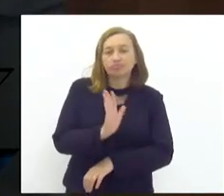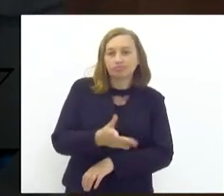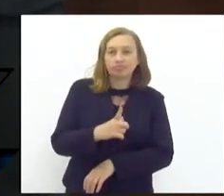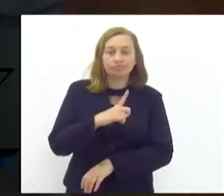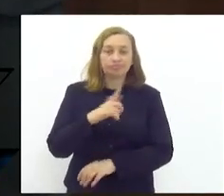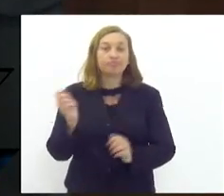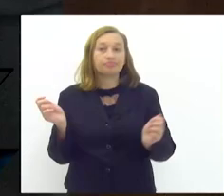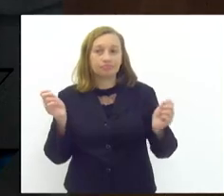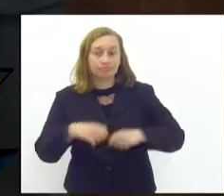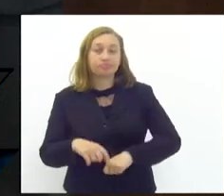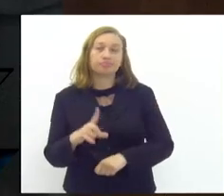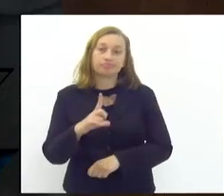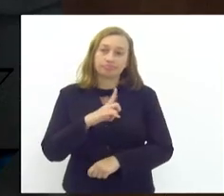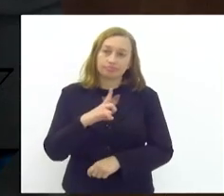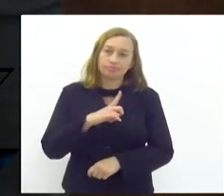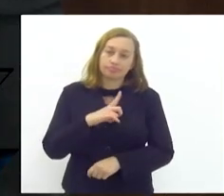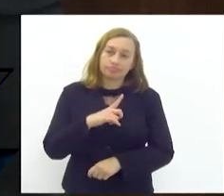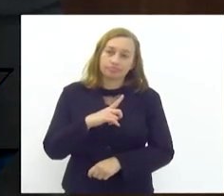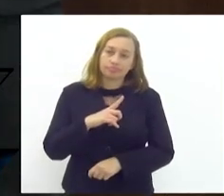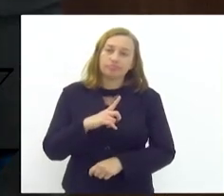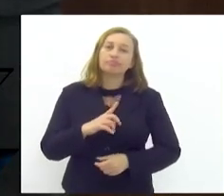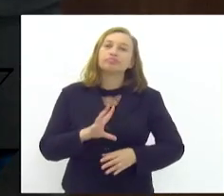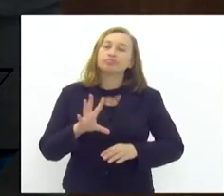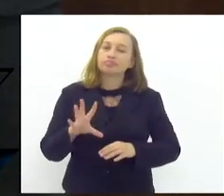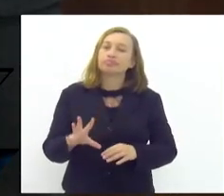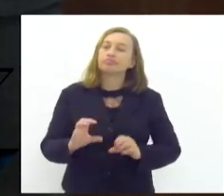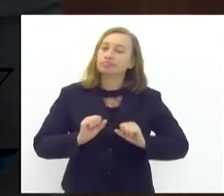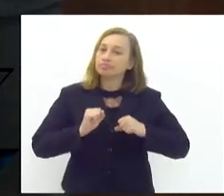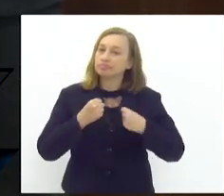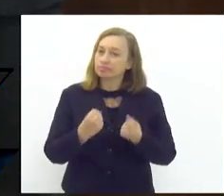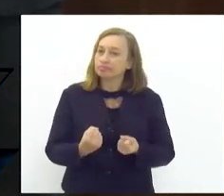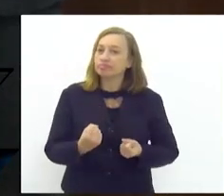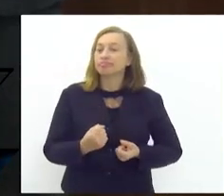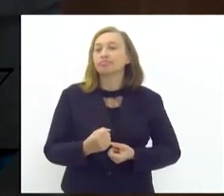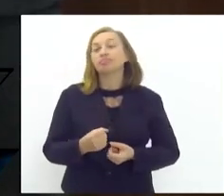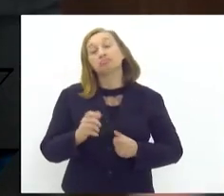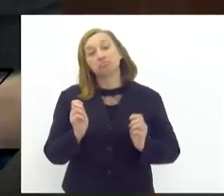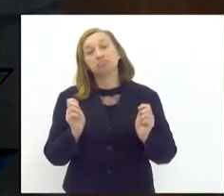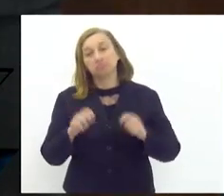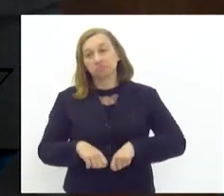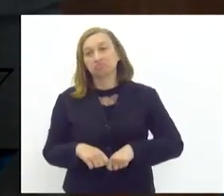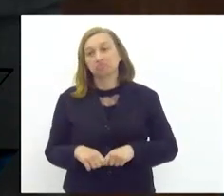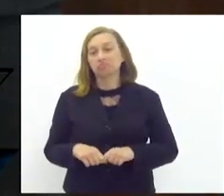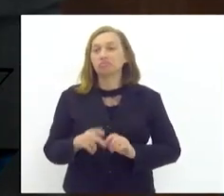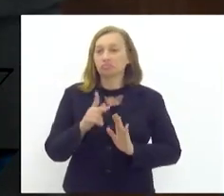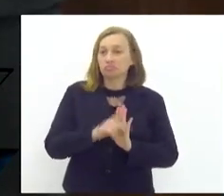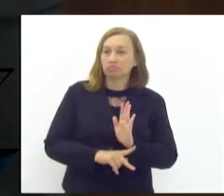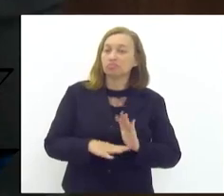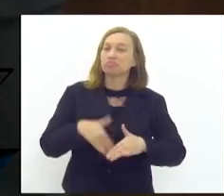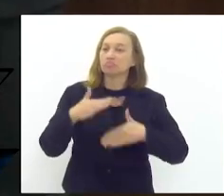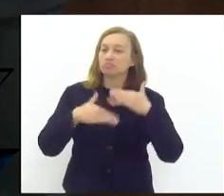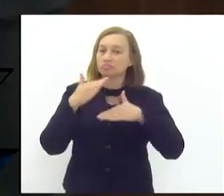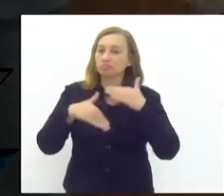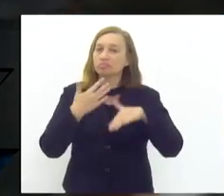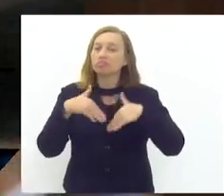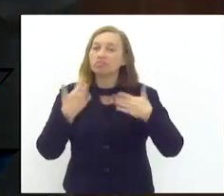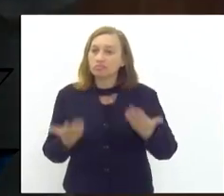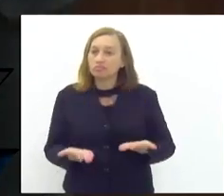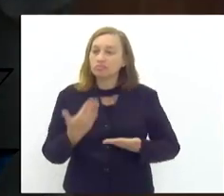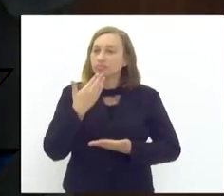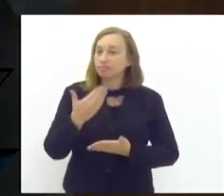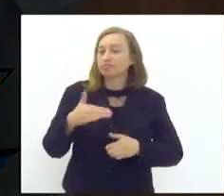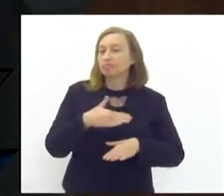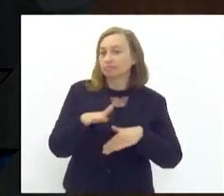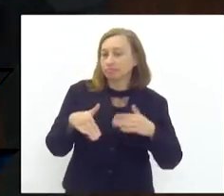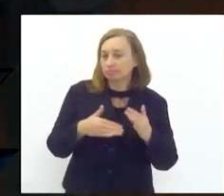extremamente competente para fazer a dessa defesa ao nosso ver a possibilidade do projeto prosperar Então peça a todos os